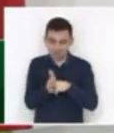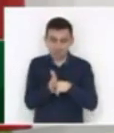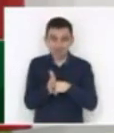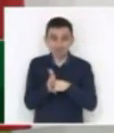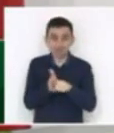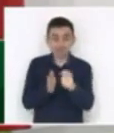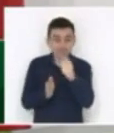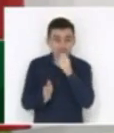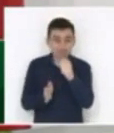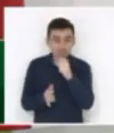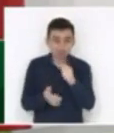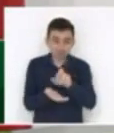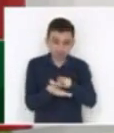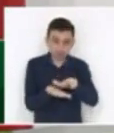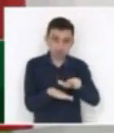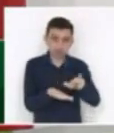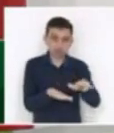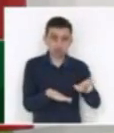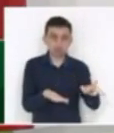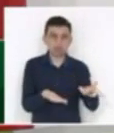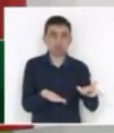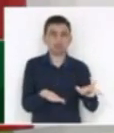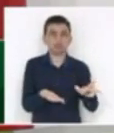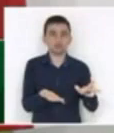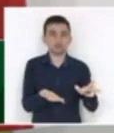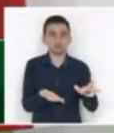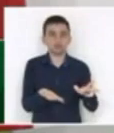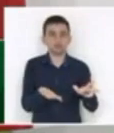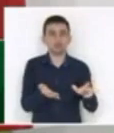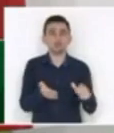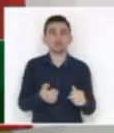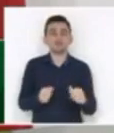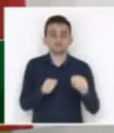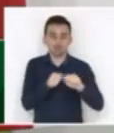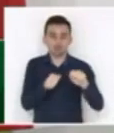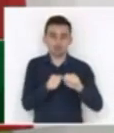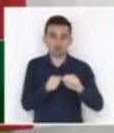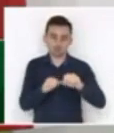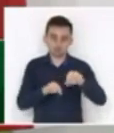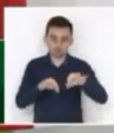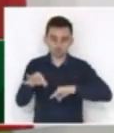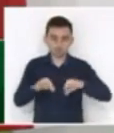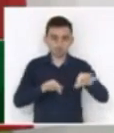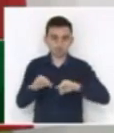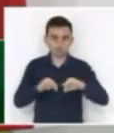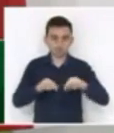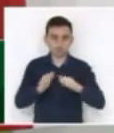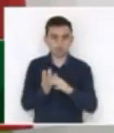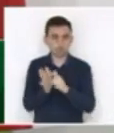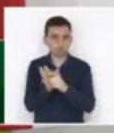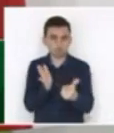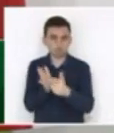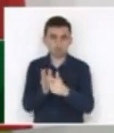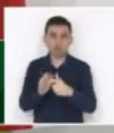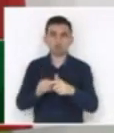entrevistas, fez uma matéria extremamente